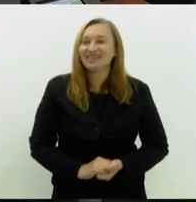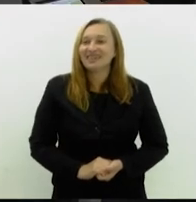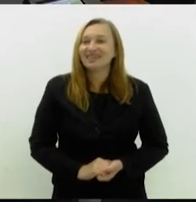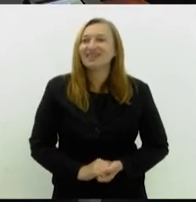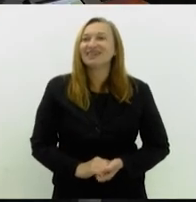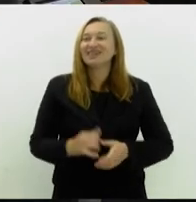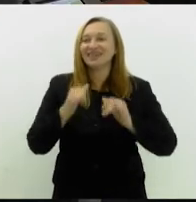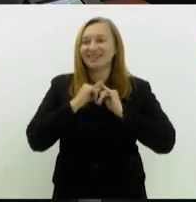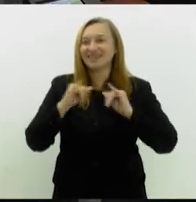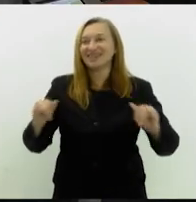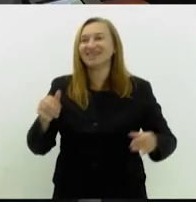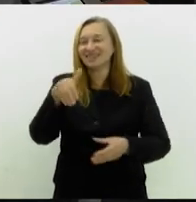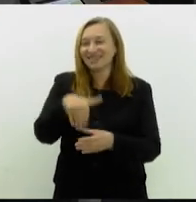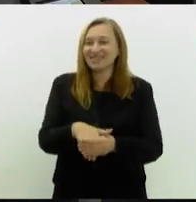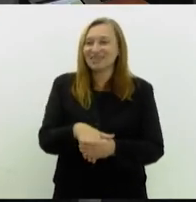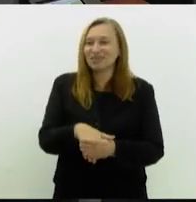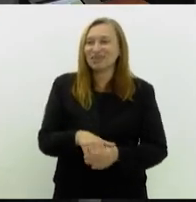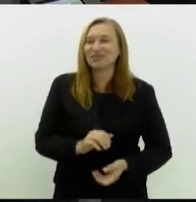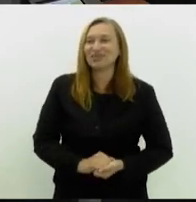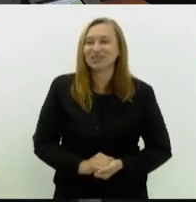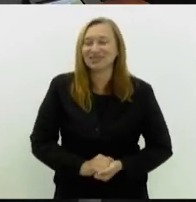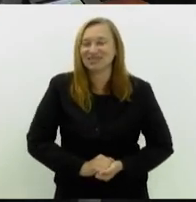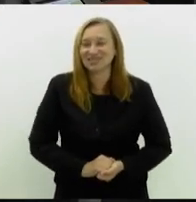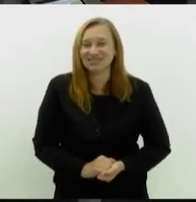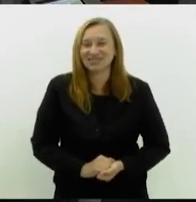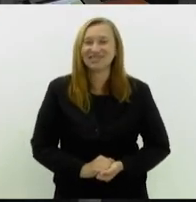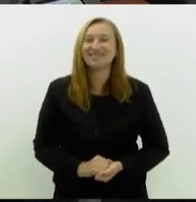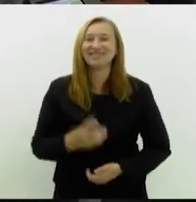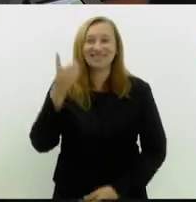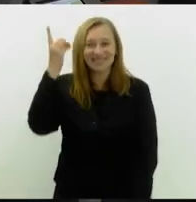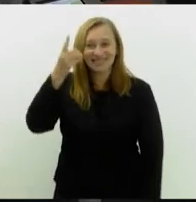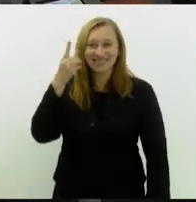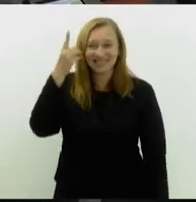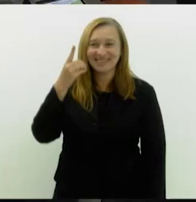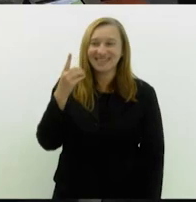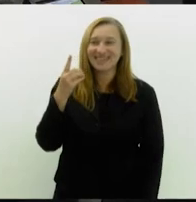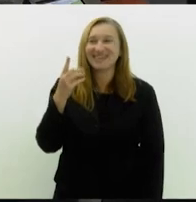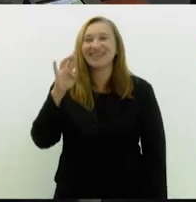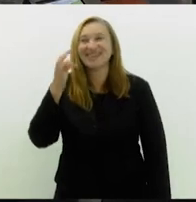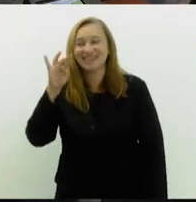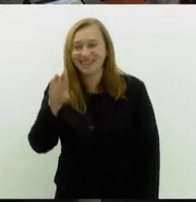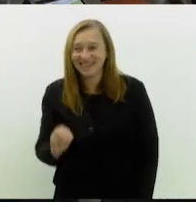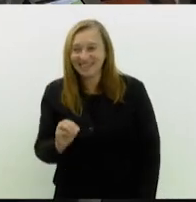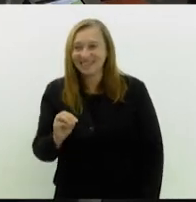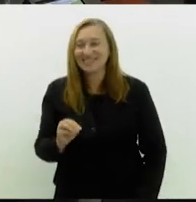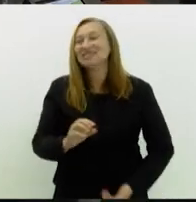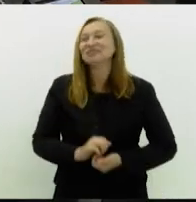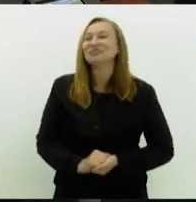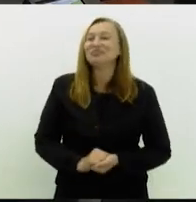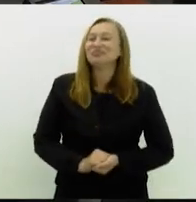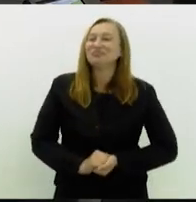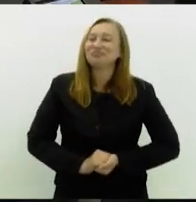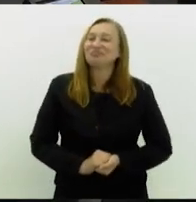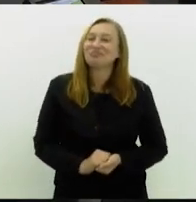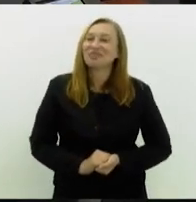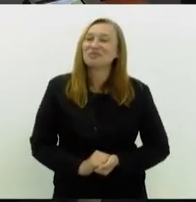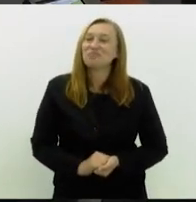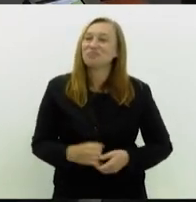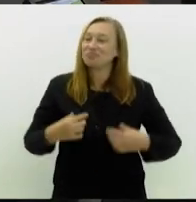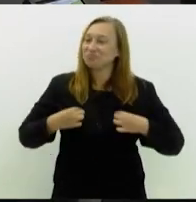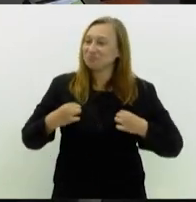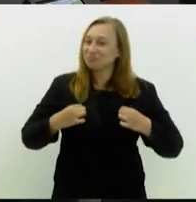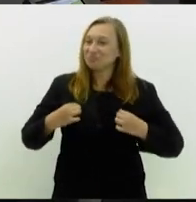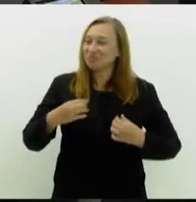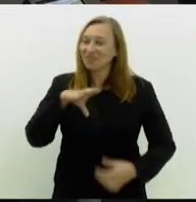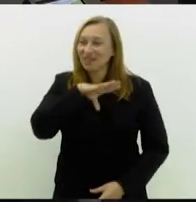declaração de voto primeiro saudar aqui o Deputado Renato Machado que eh traz a camisa do